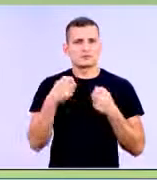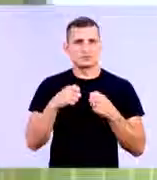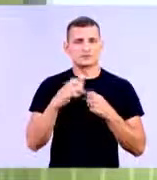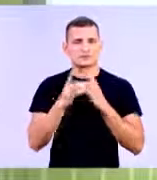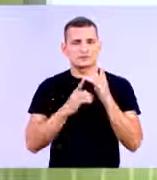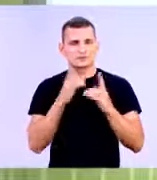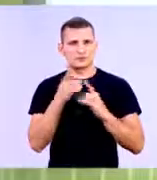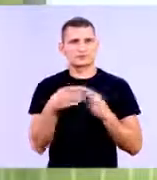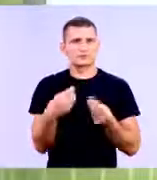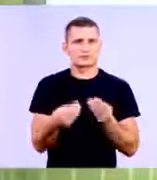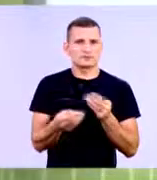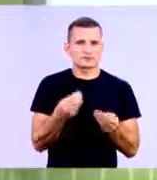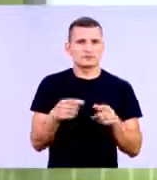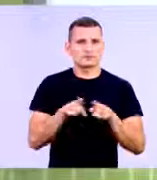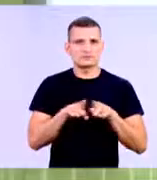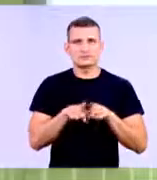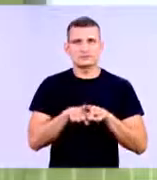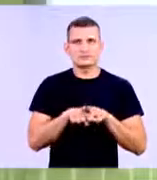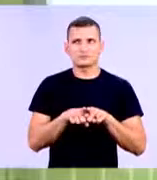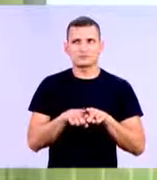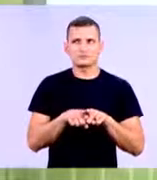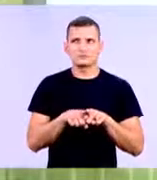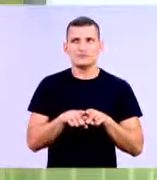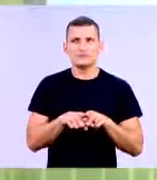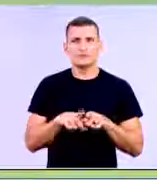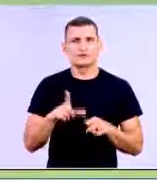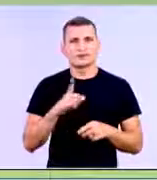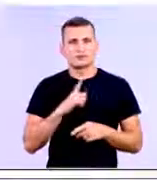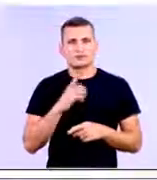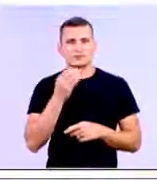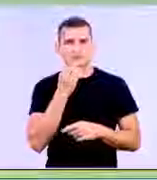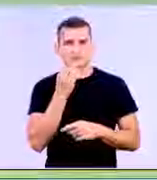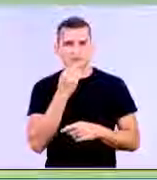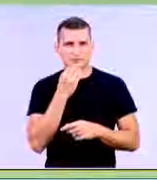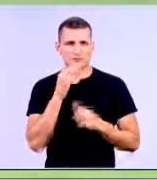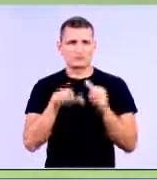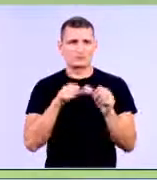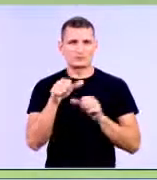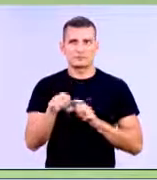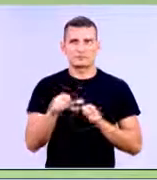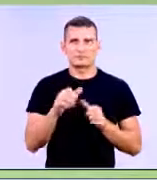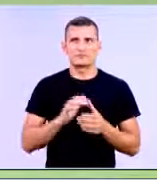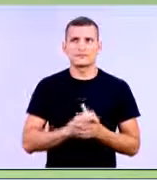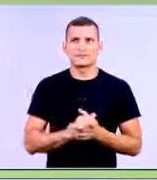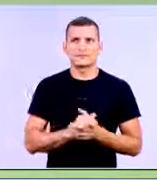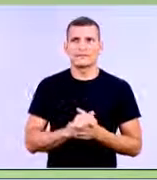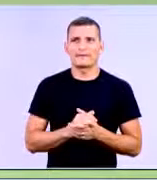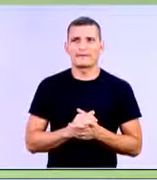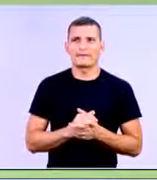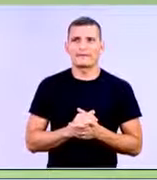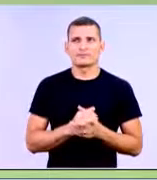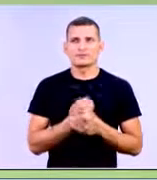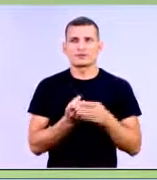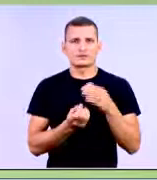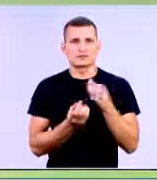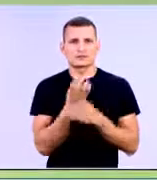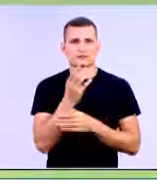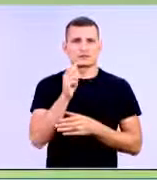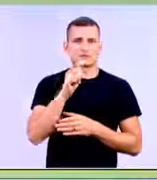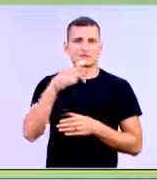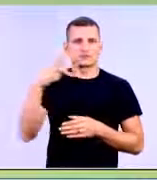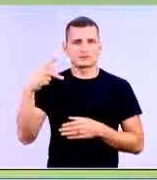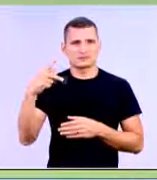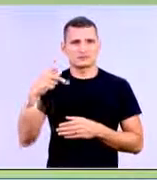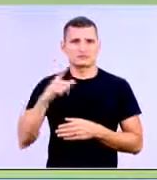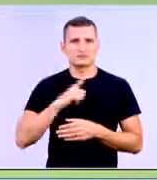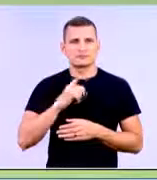e flexível, exatamente para dar essa oportunidade de mudança, tá? Criação de aplicações.